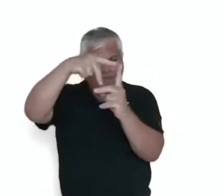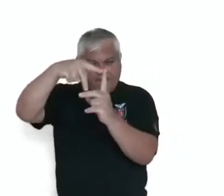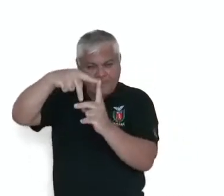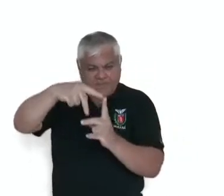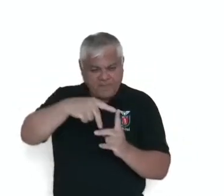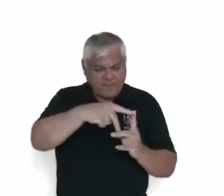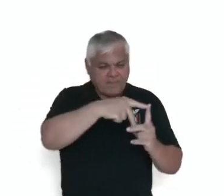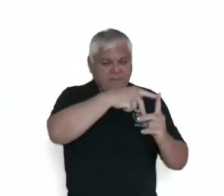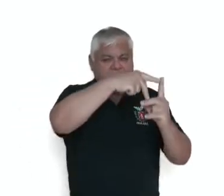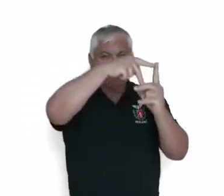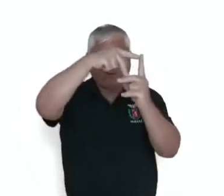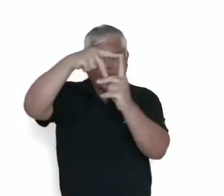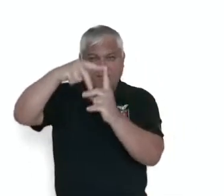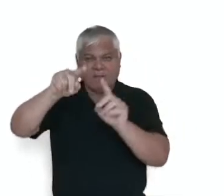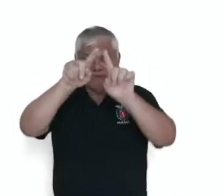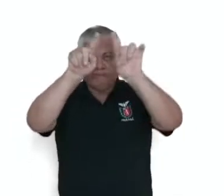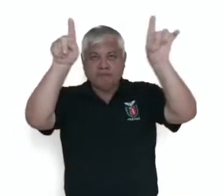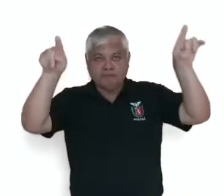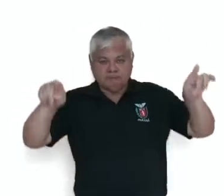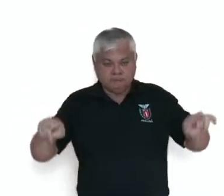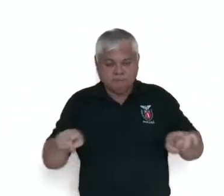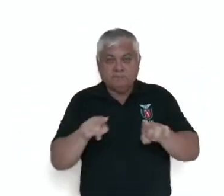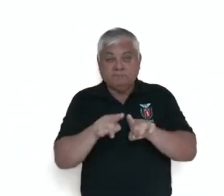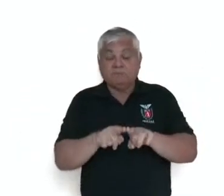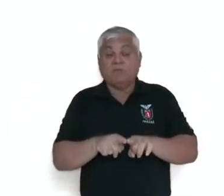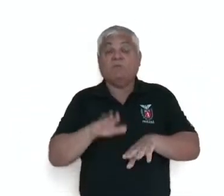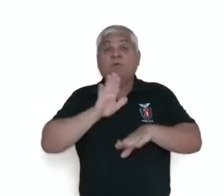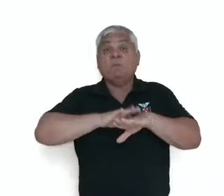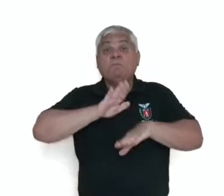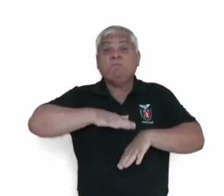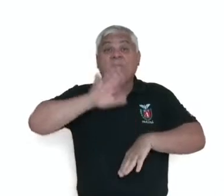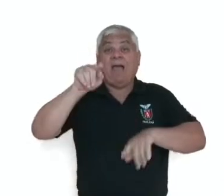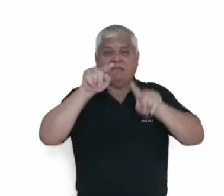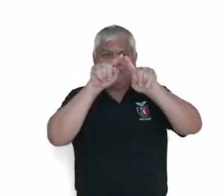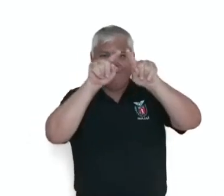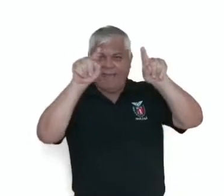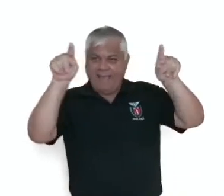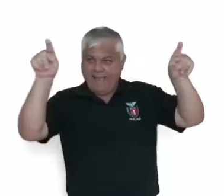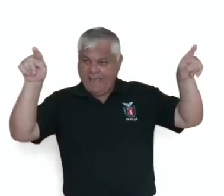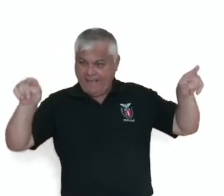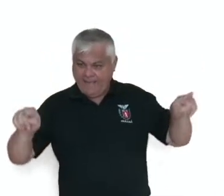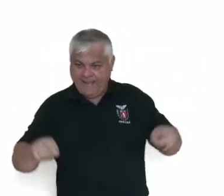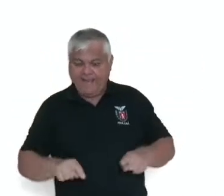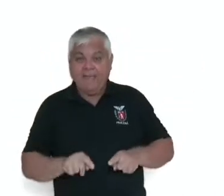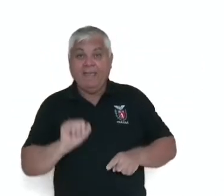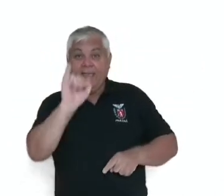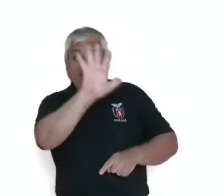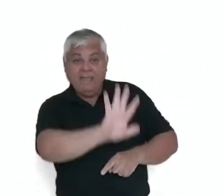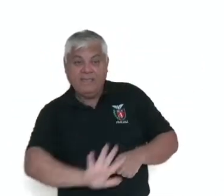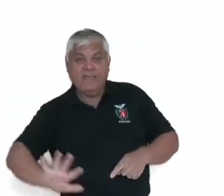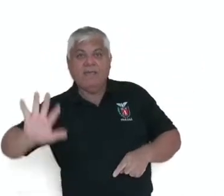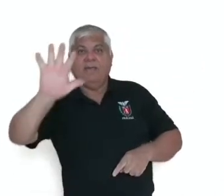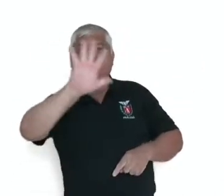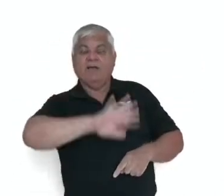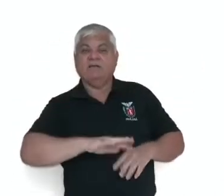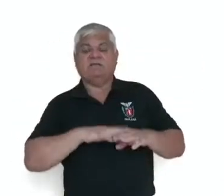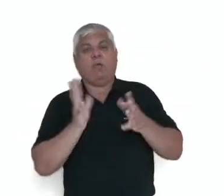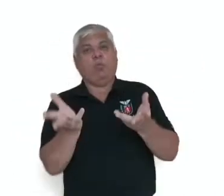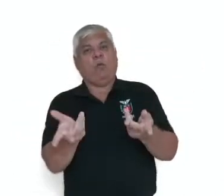enorme matriz. Portanto, quanto maior a matriz que forma a imagem, melhor será a sua